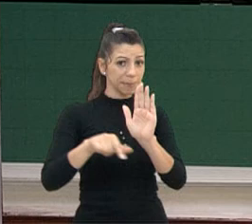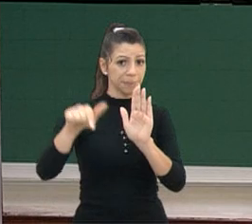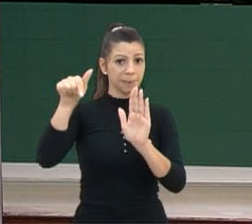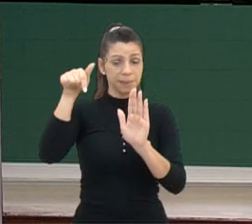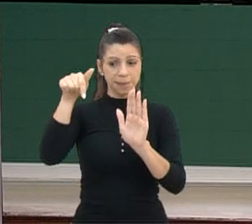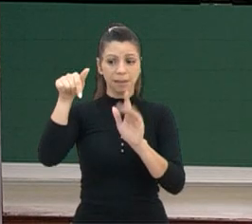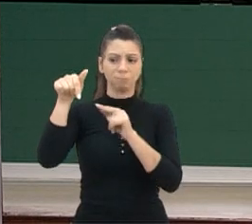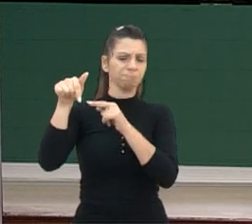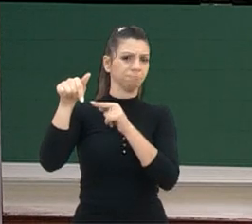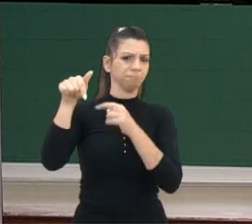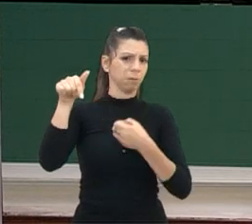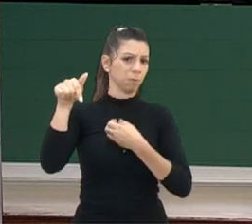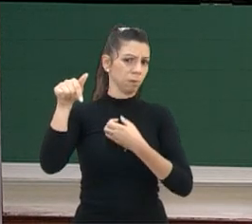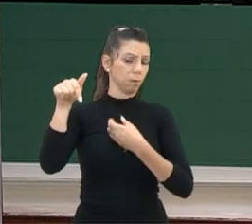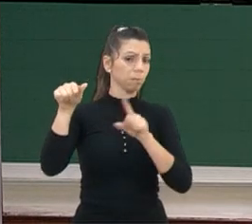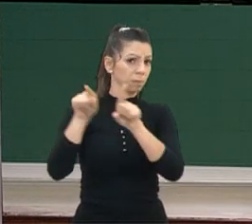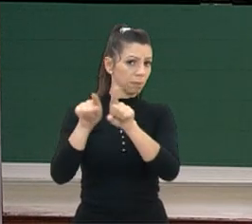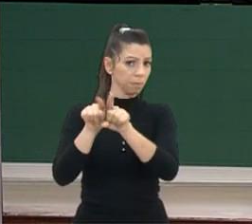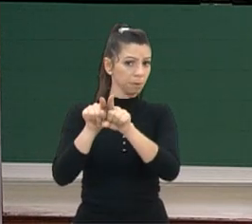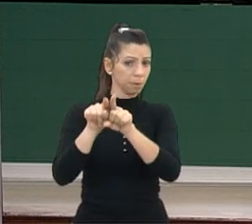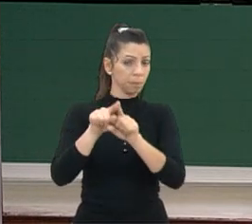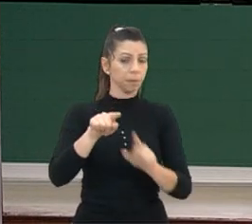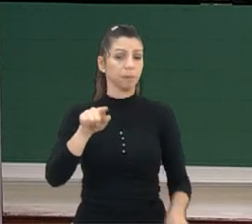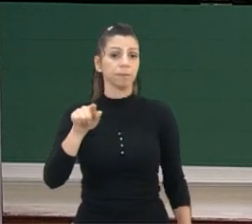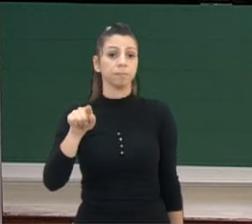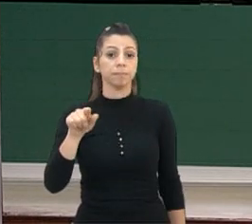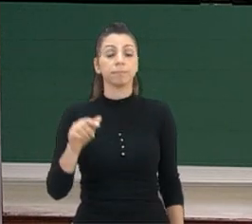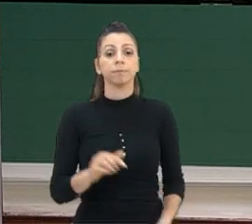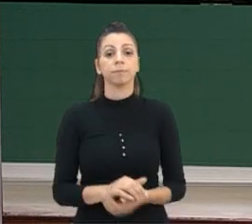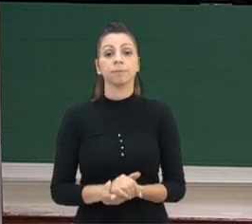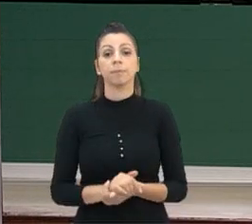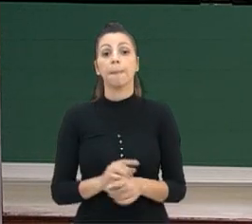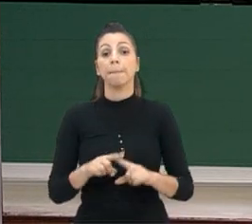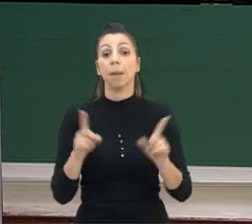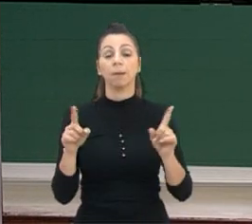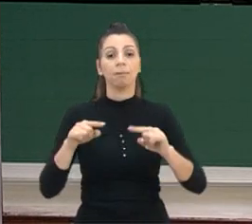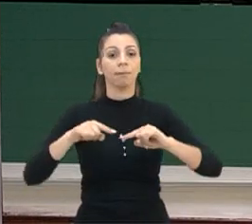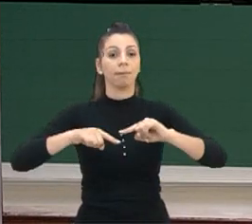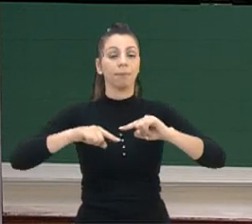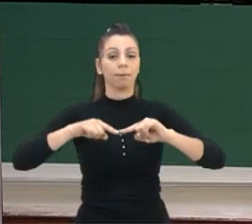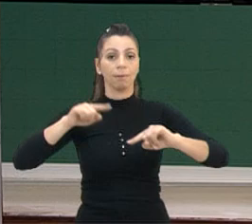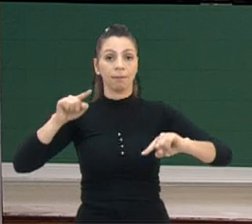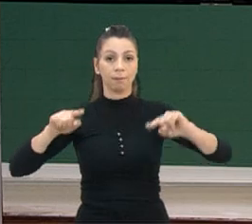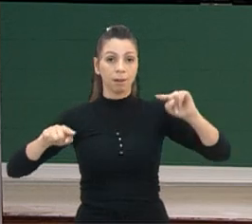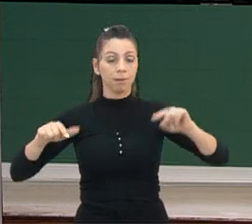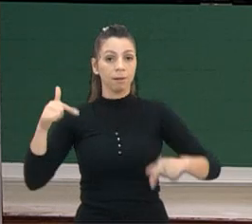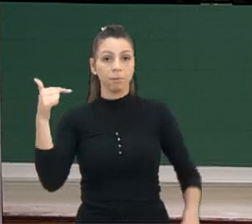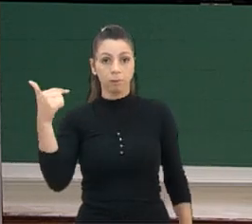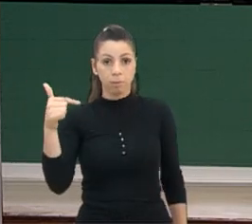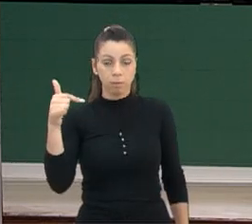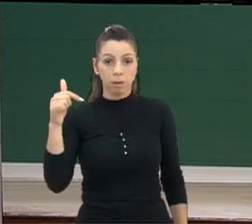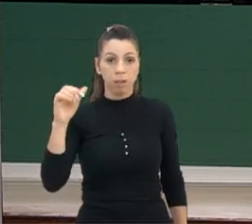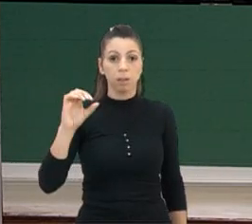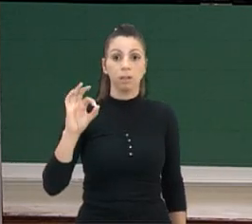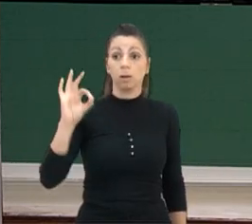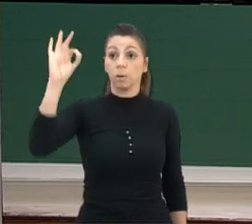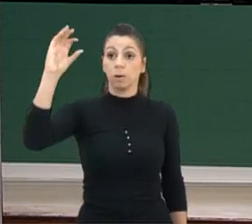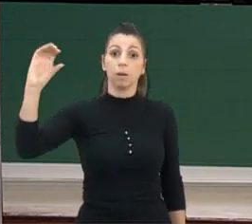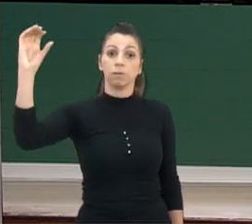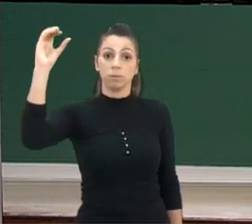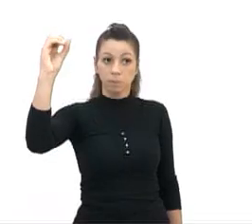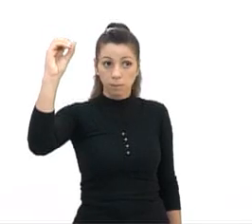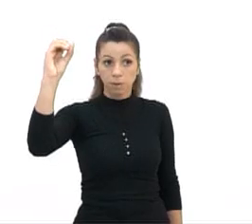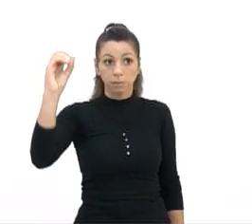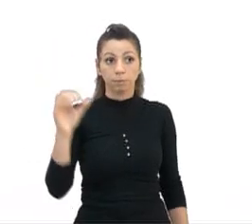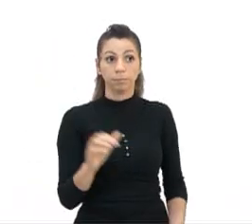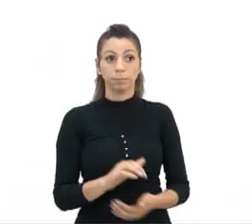número. Número é monômio também? Sim, número é um monômio. Não tem variável e o grau é 0. Certo? Vamos conferir então. Olha